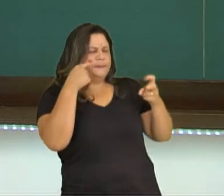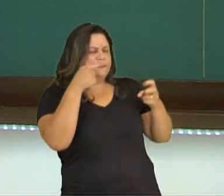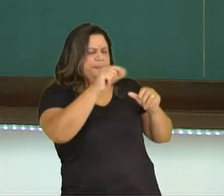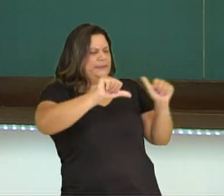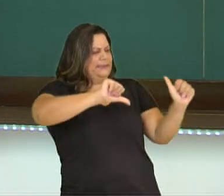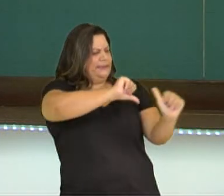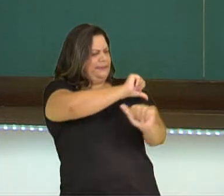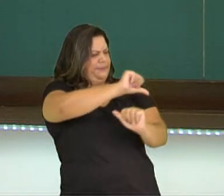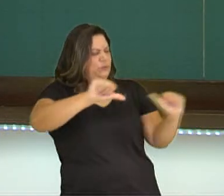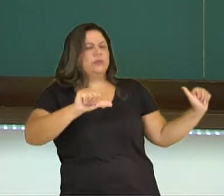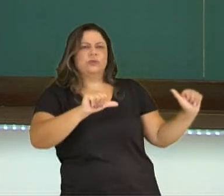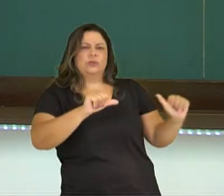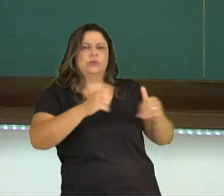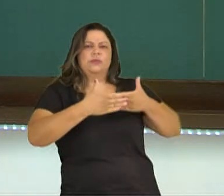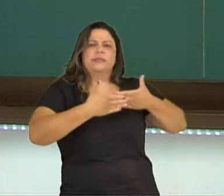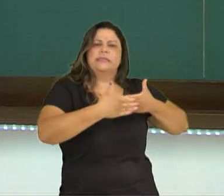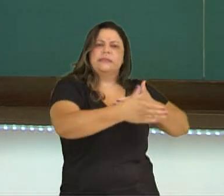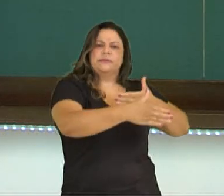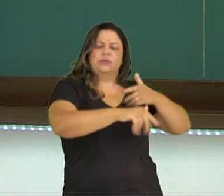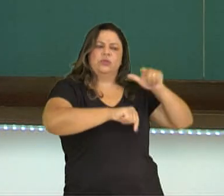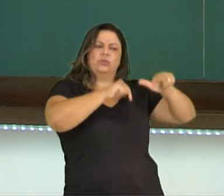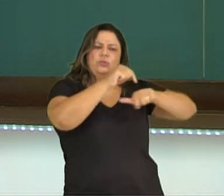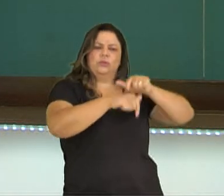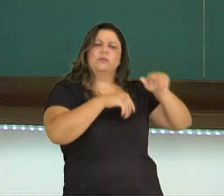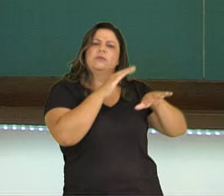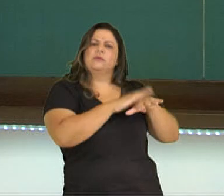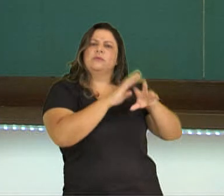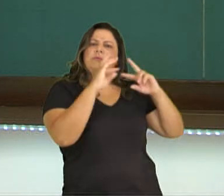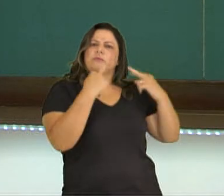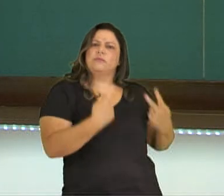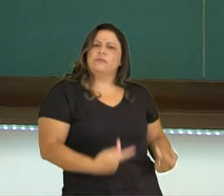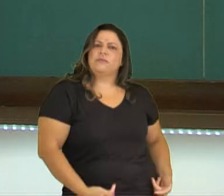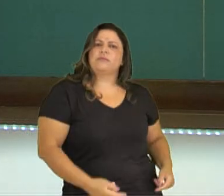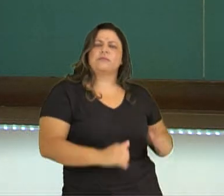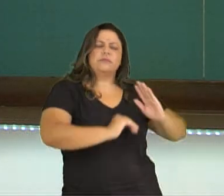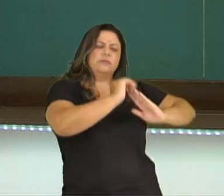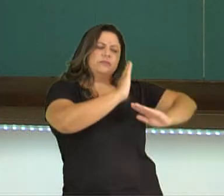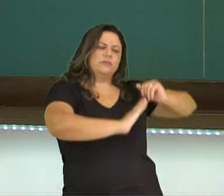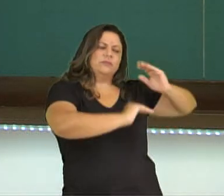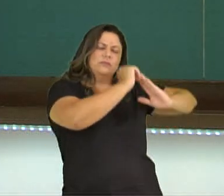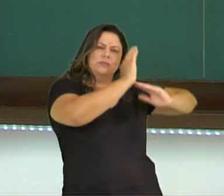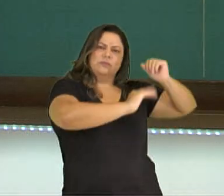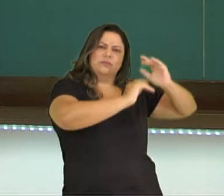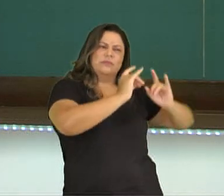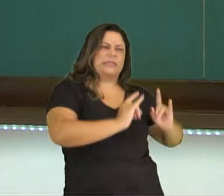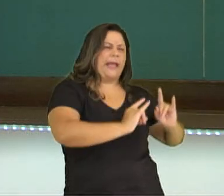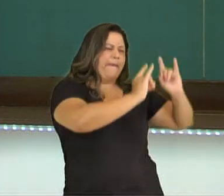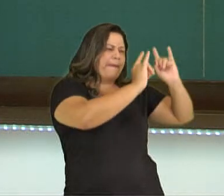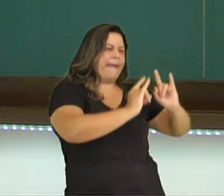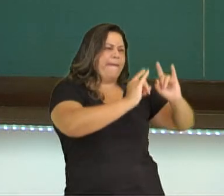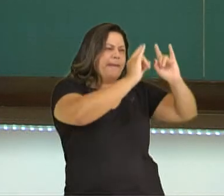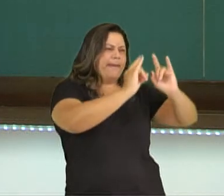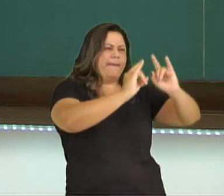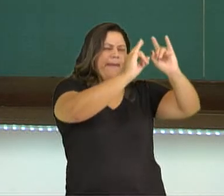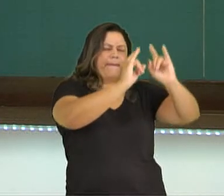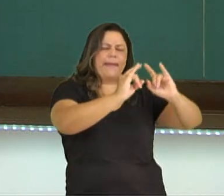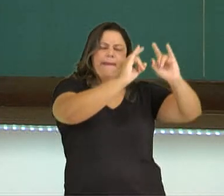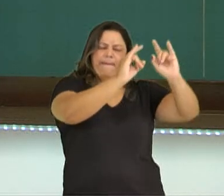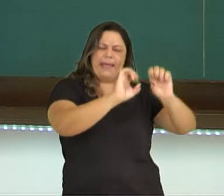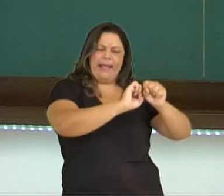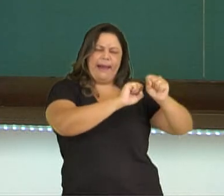mudança a partir do trabalho humano. As próprias construções aqui, em grande quantidade,